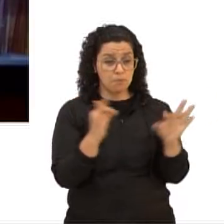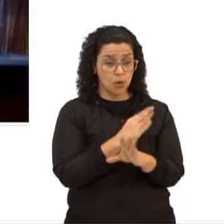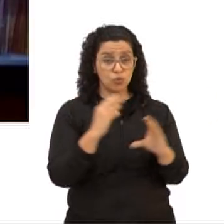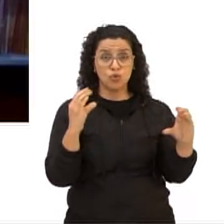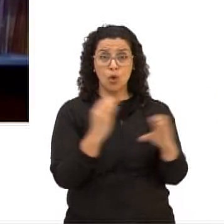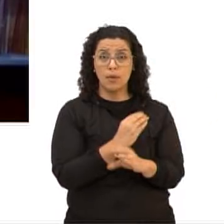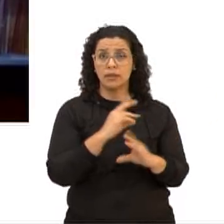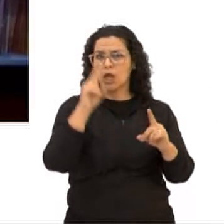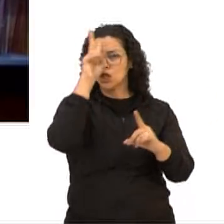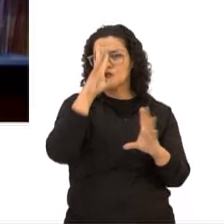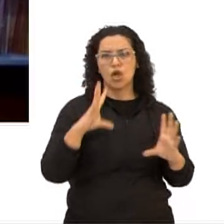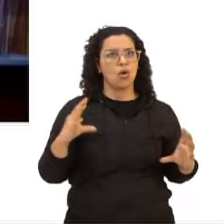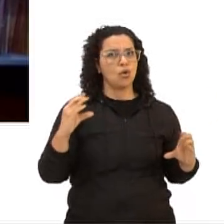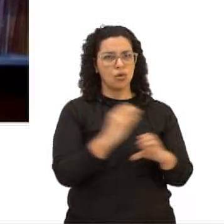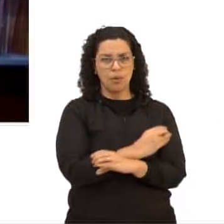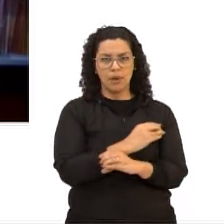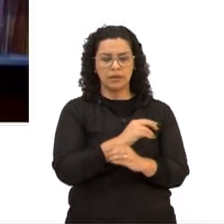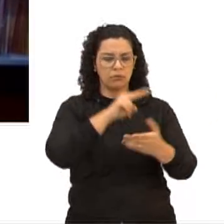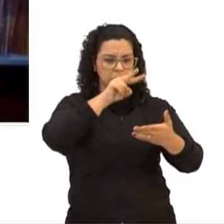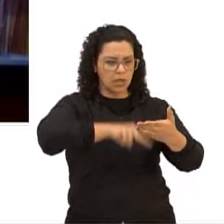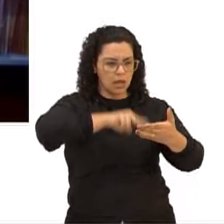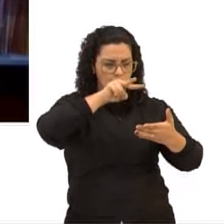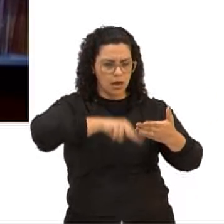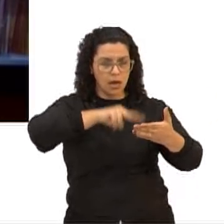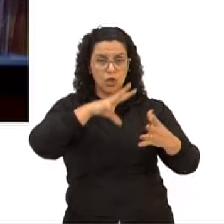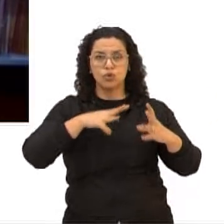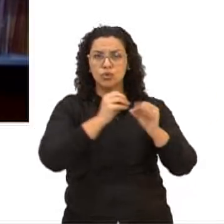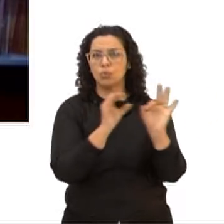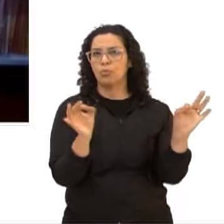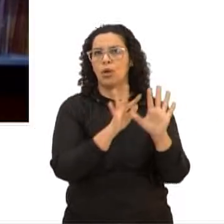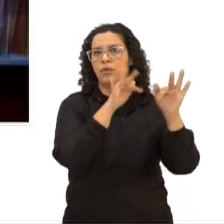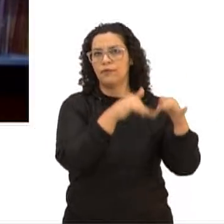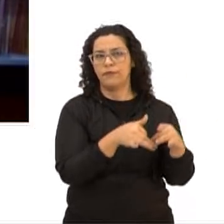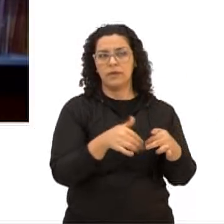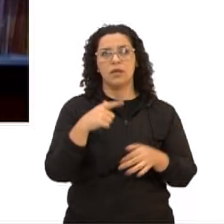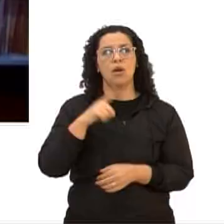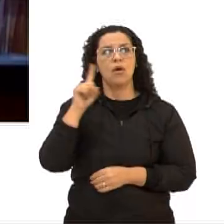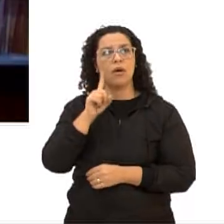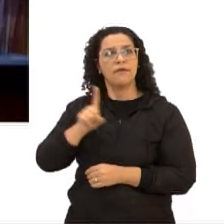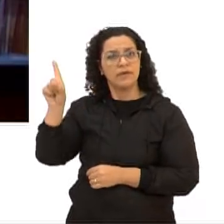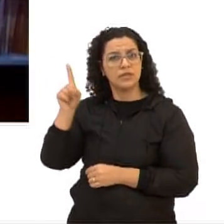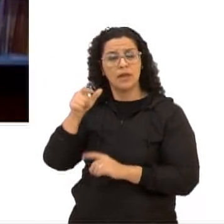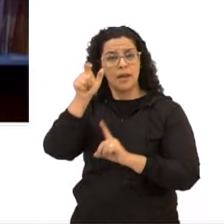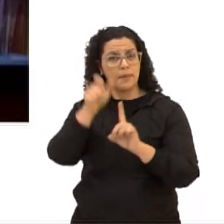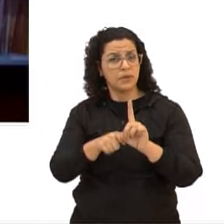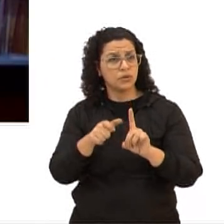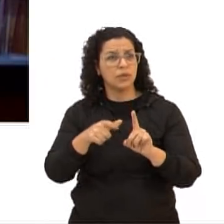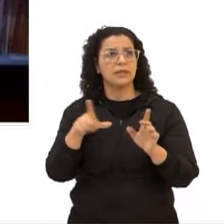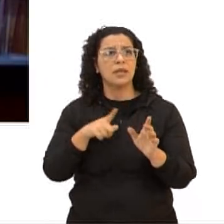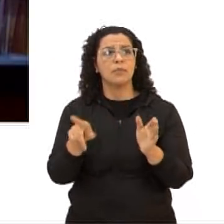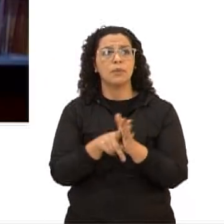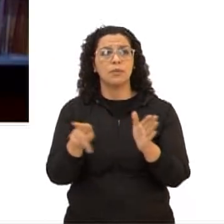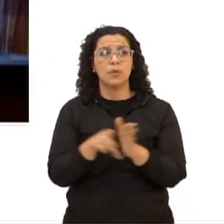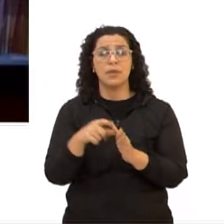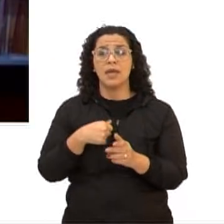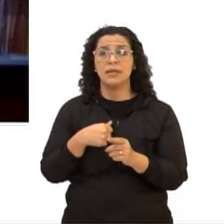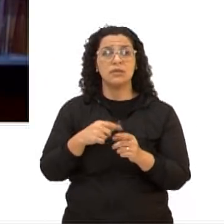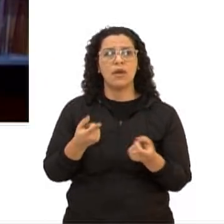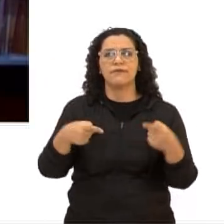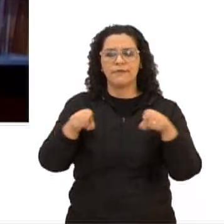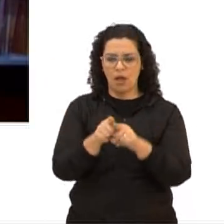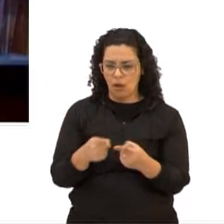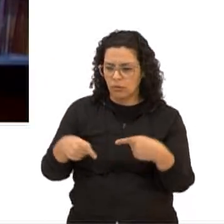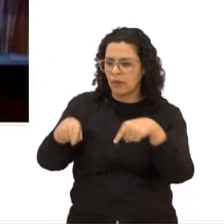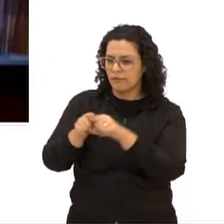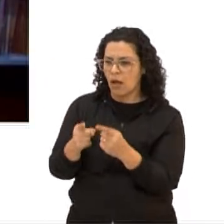uma história fechada, né? A gente tem aqui um exemplo do Corto Maltese, que é um personagem famoso, mas normalmente não é assim. Os personagens não se repetem,